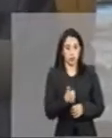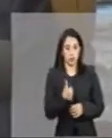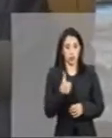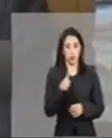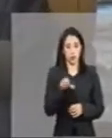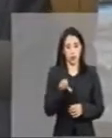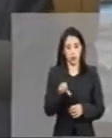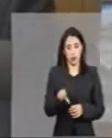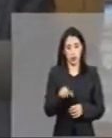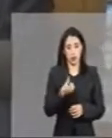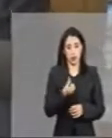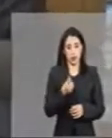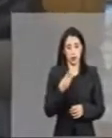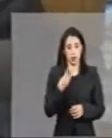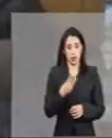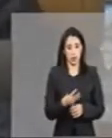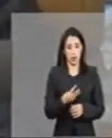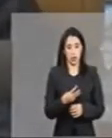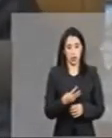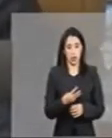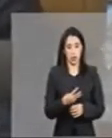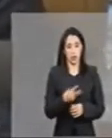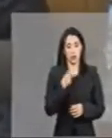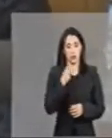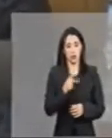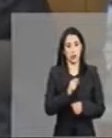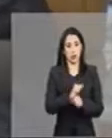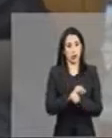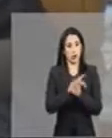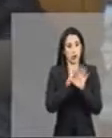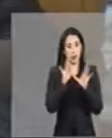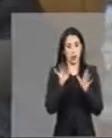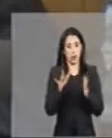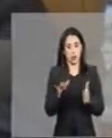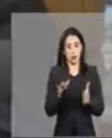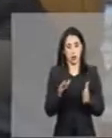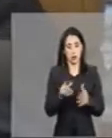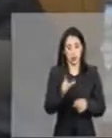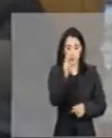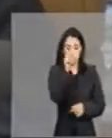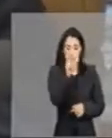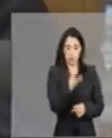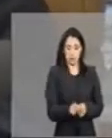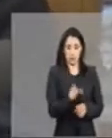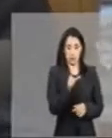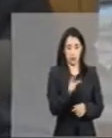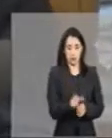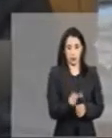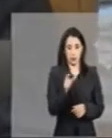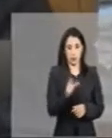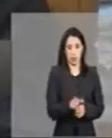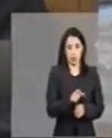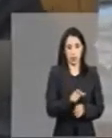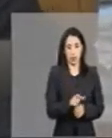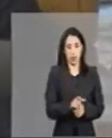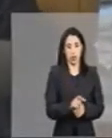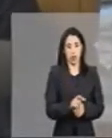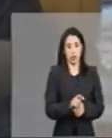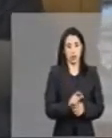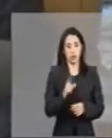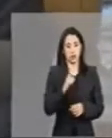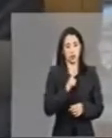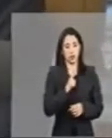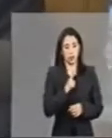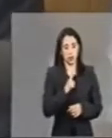estabelecendo claramente, de um lado, a inviolabilidade pessoal desses agentes diplomáticos e